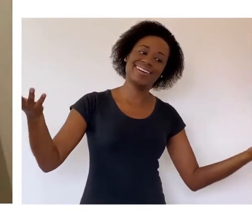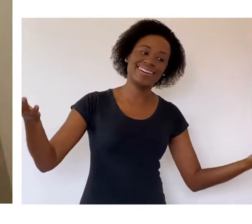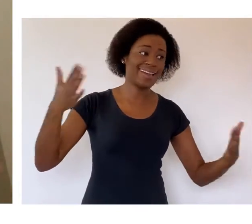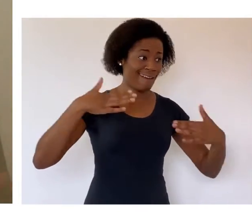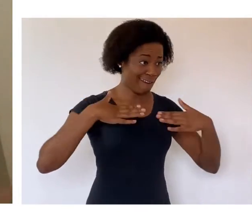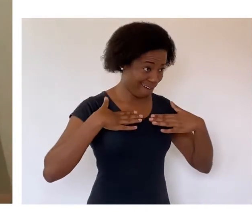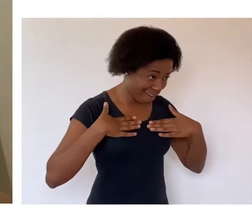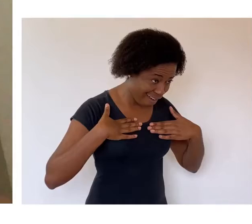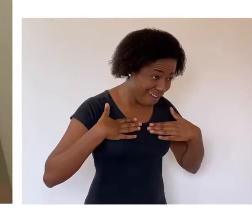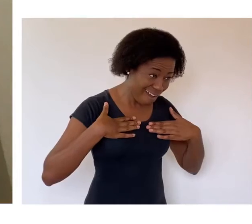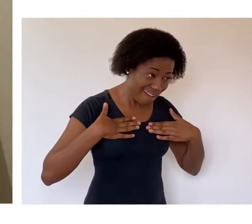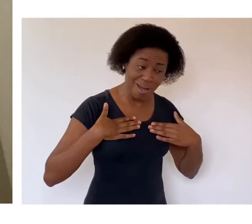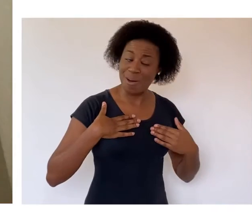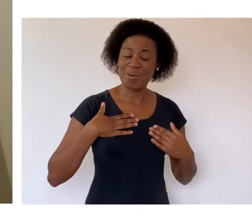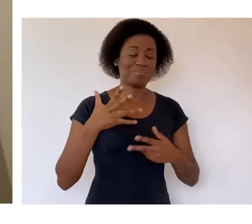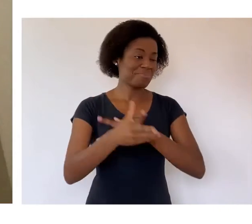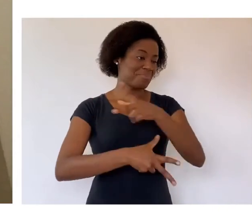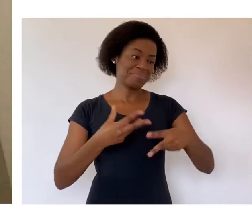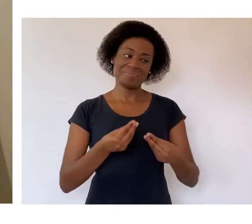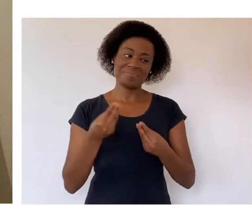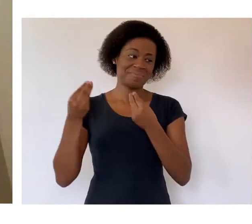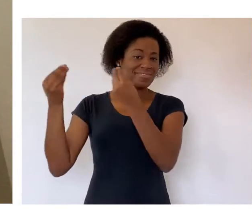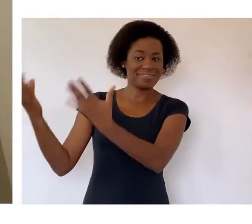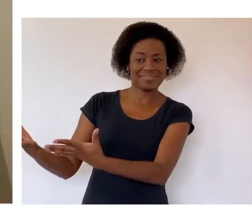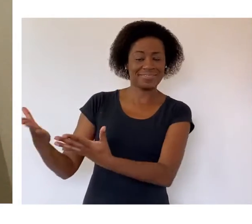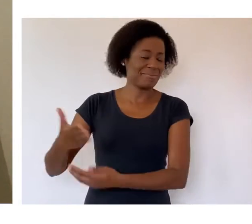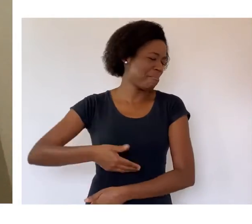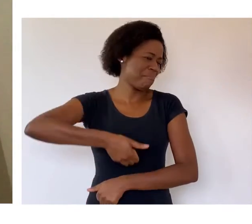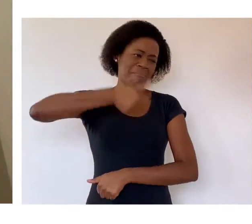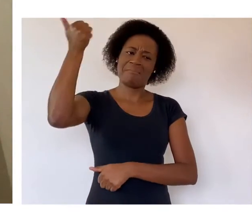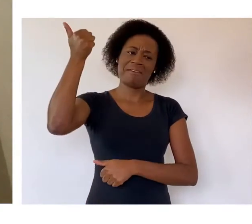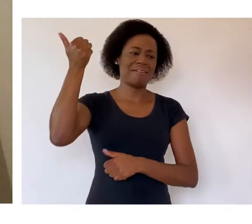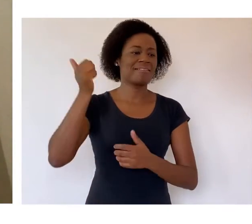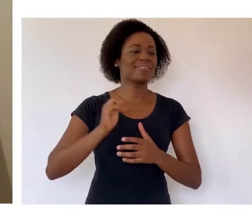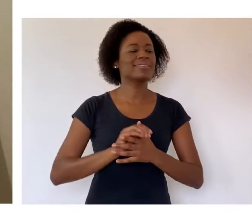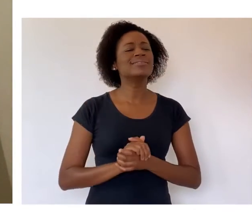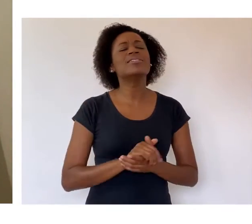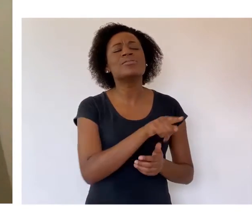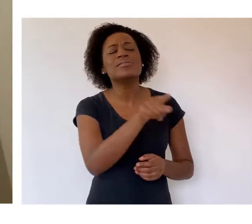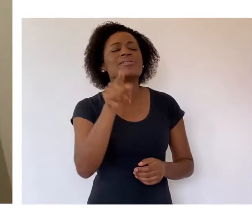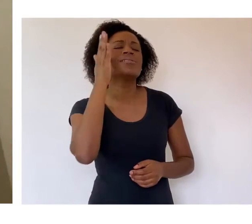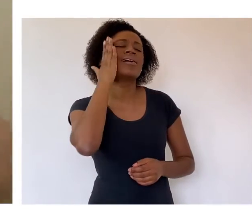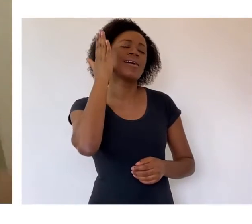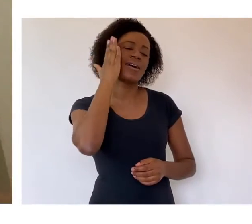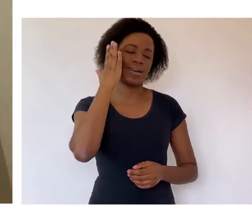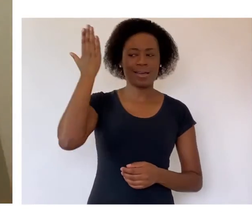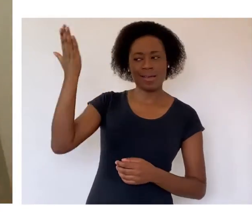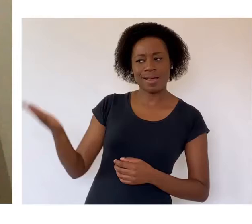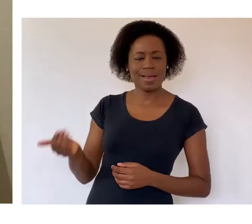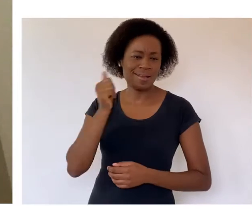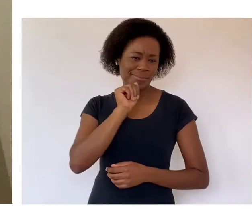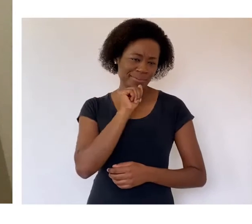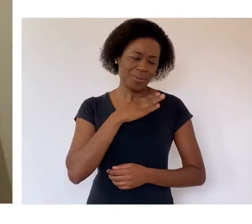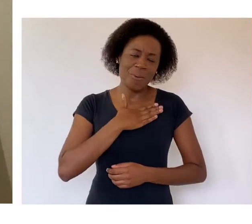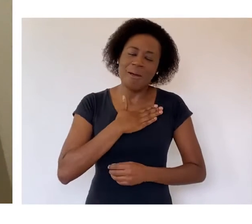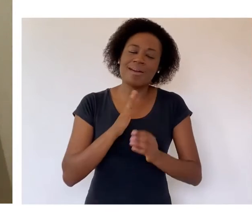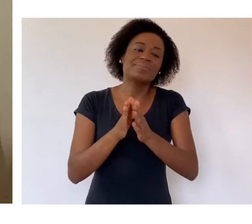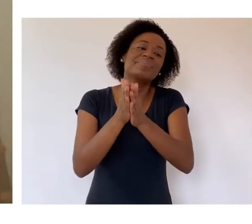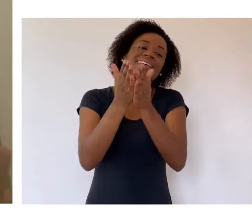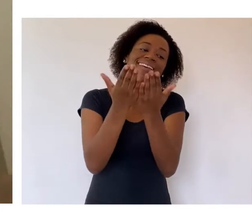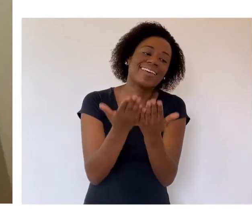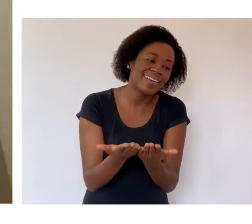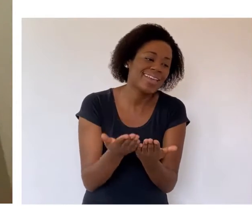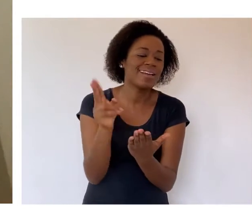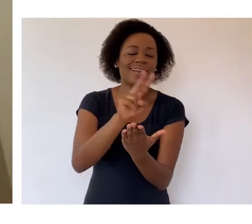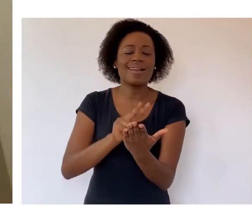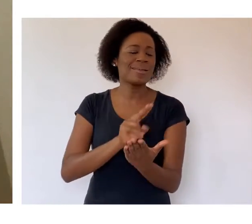mas certamente o meu presente foi o melhor. Vocês sabem, né, como a mamãe gosta de Bíblia, mas